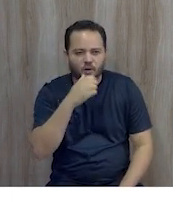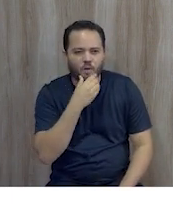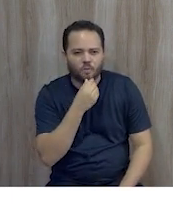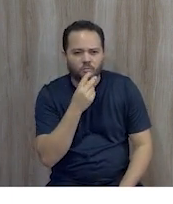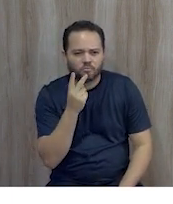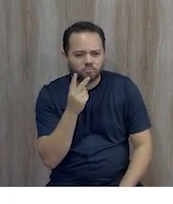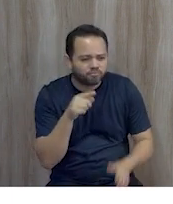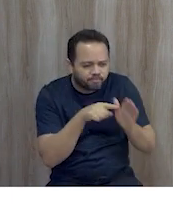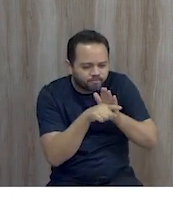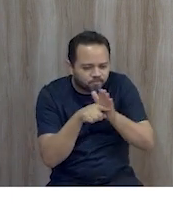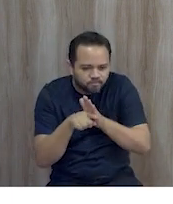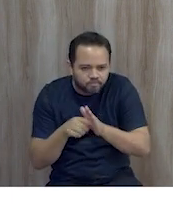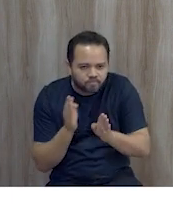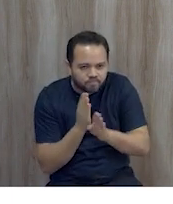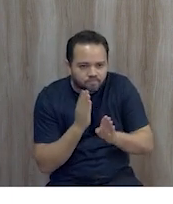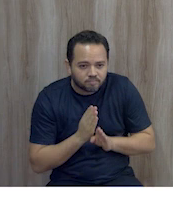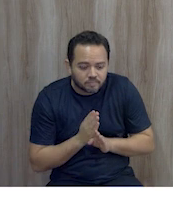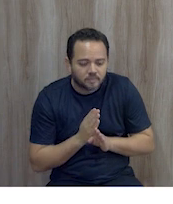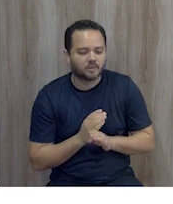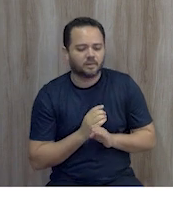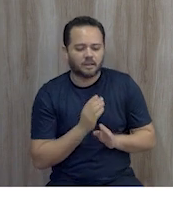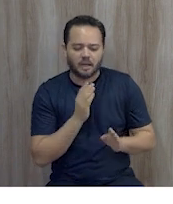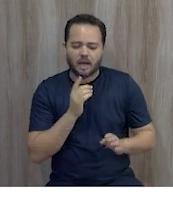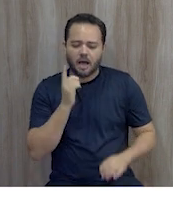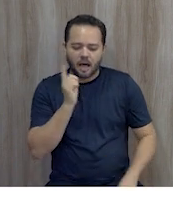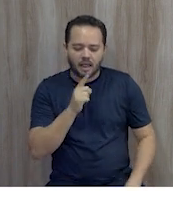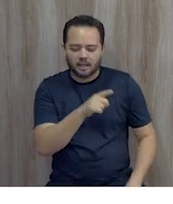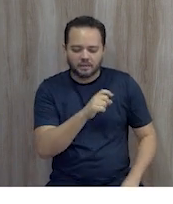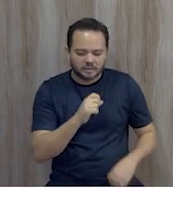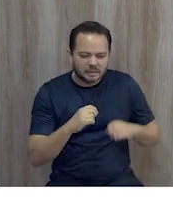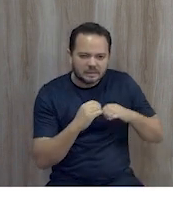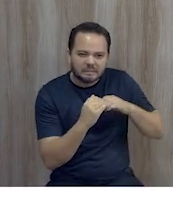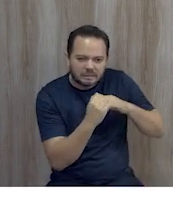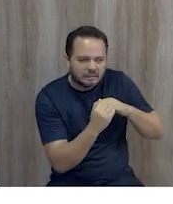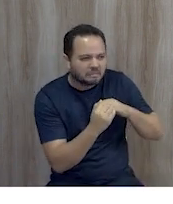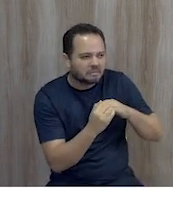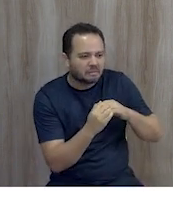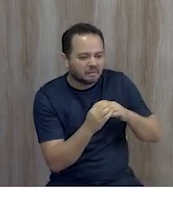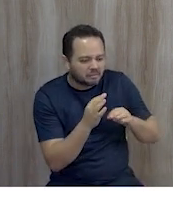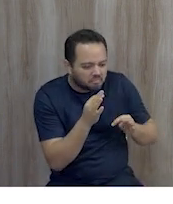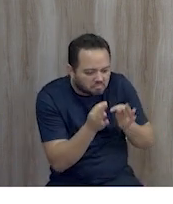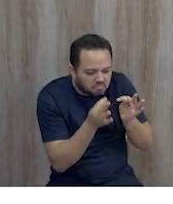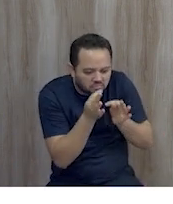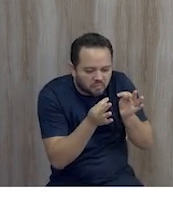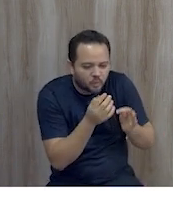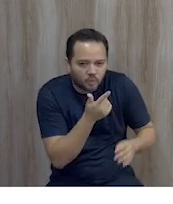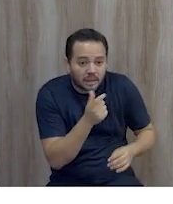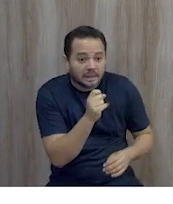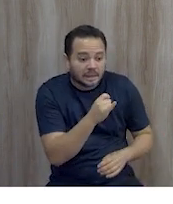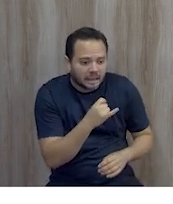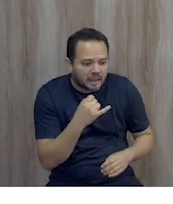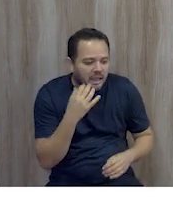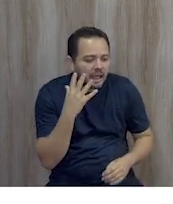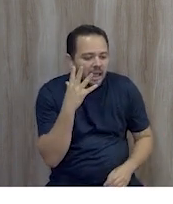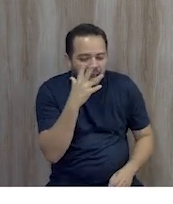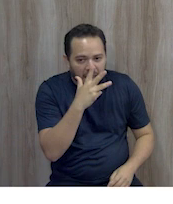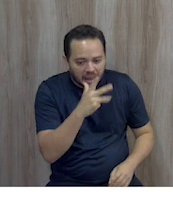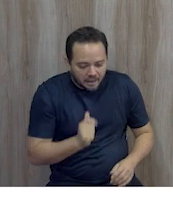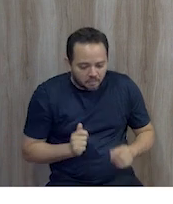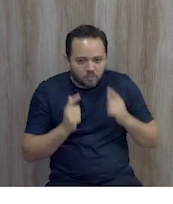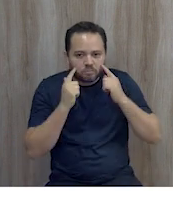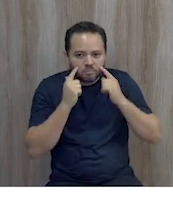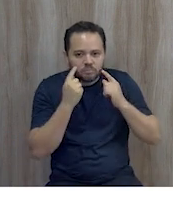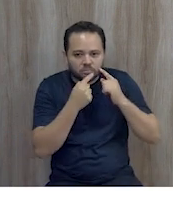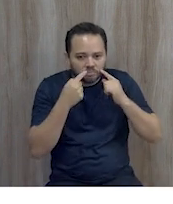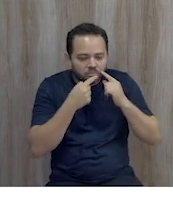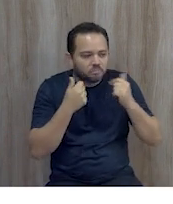seguinte: recessões não tratadas em indivíduos com boa higiene oral têm alta